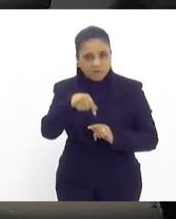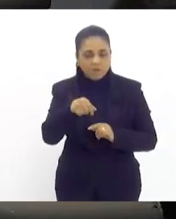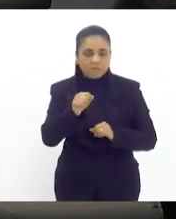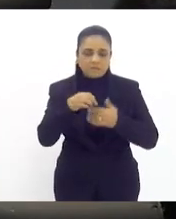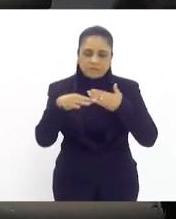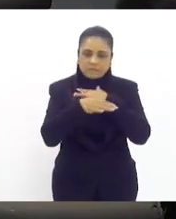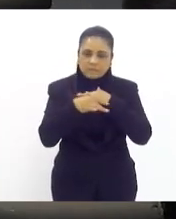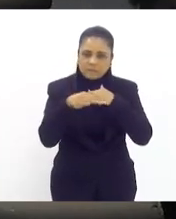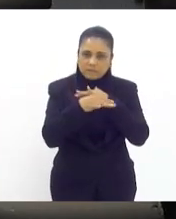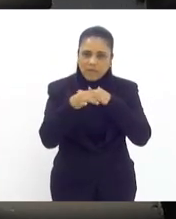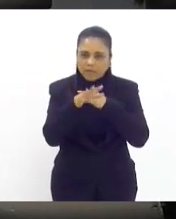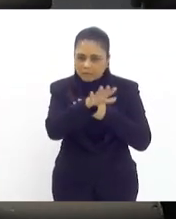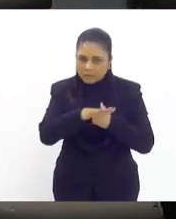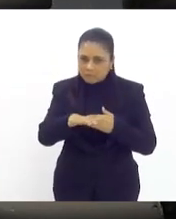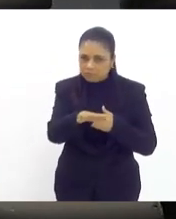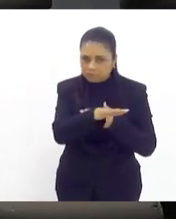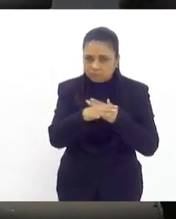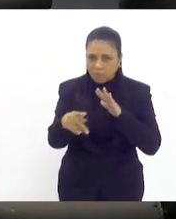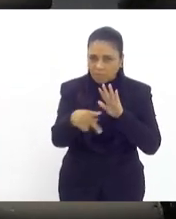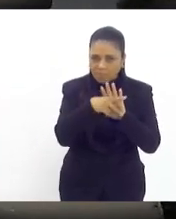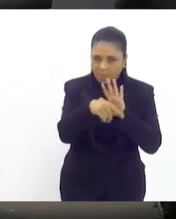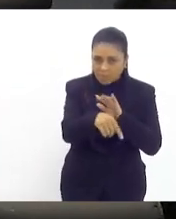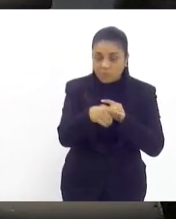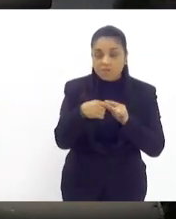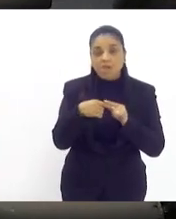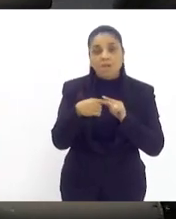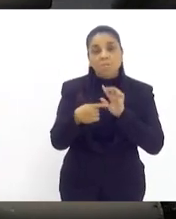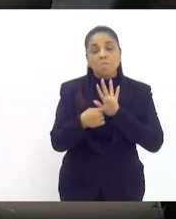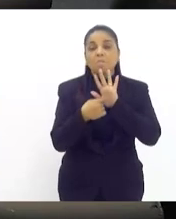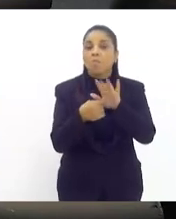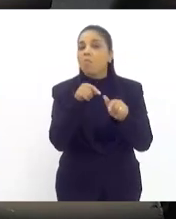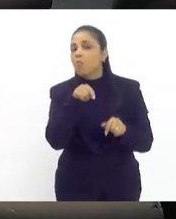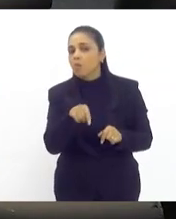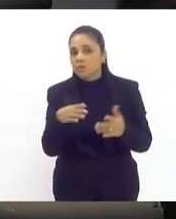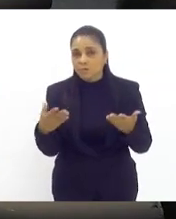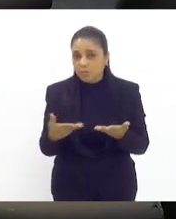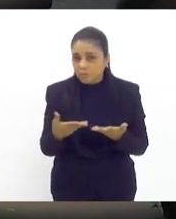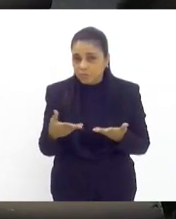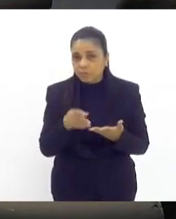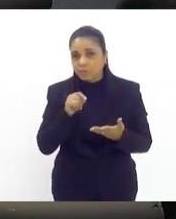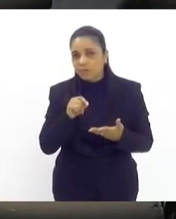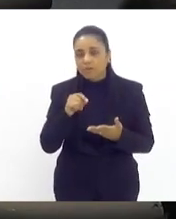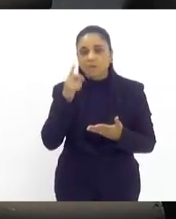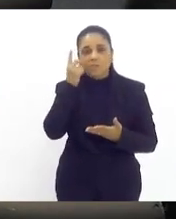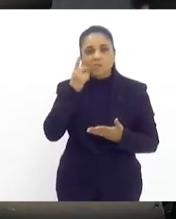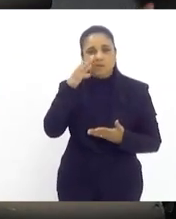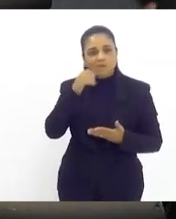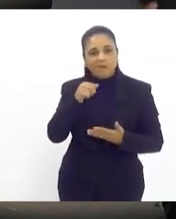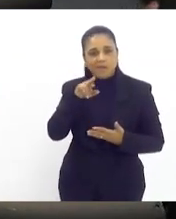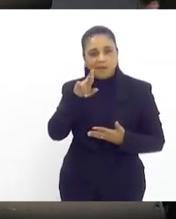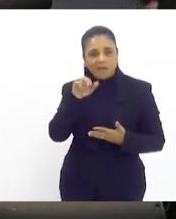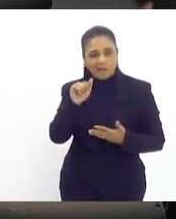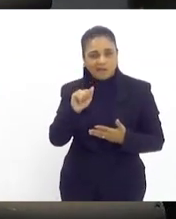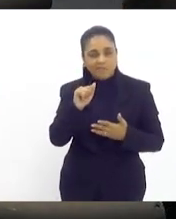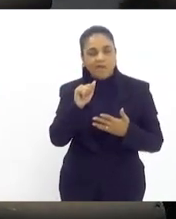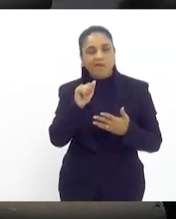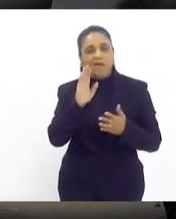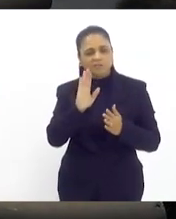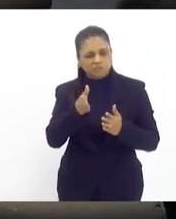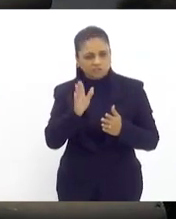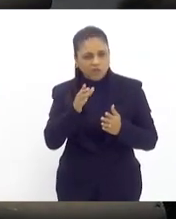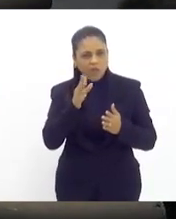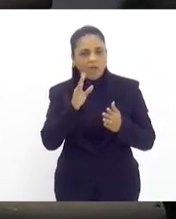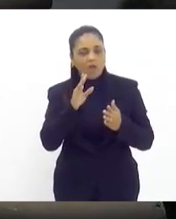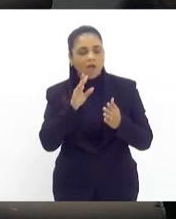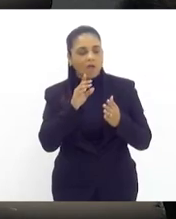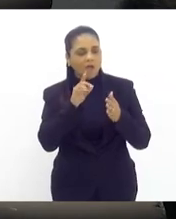cidade daquela região e o que era traz aqui deputada Carla é na verdade a senhora vai examinar já está com